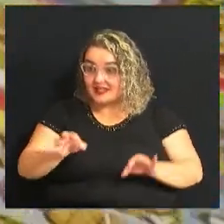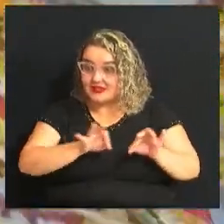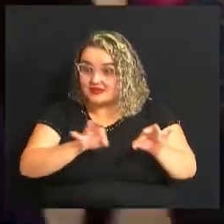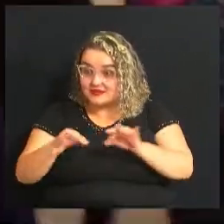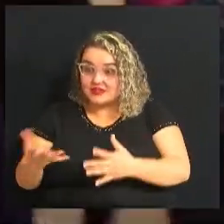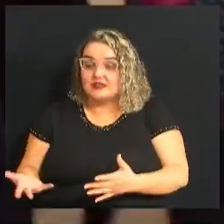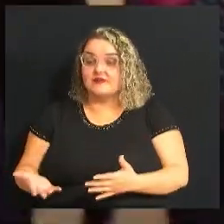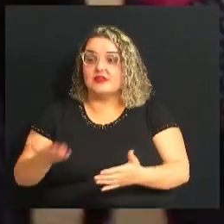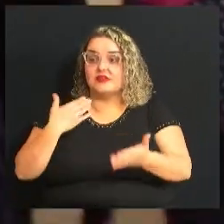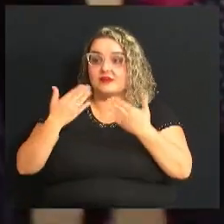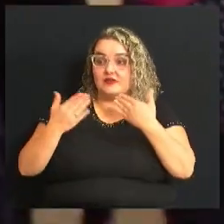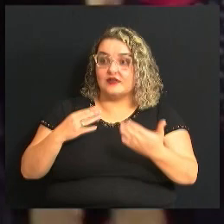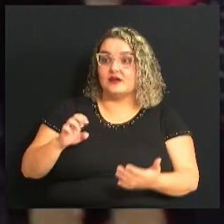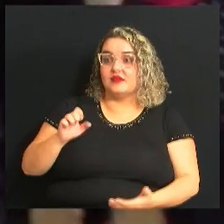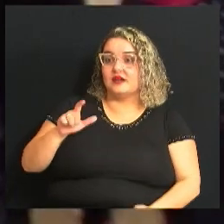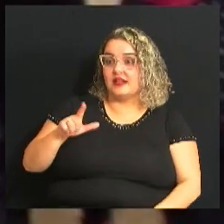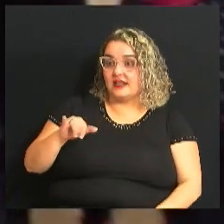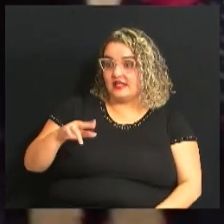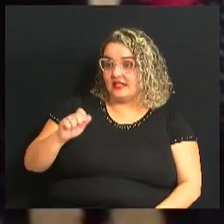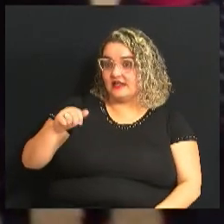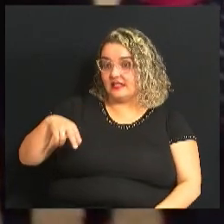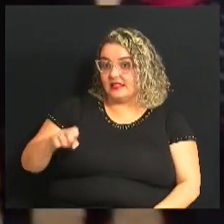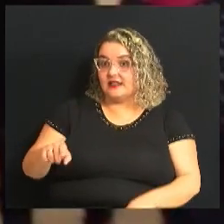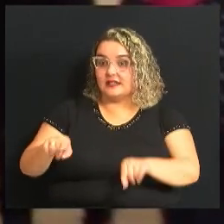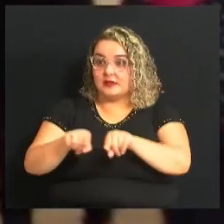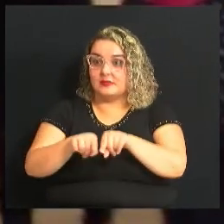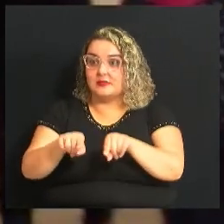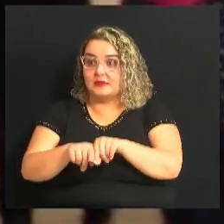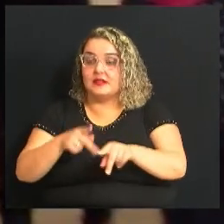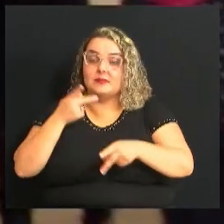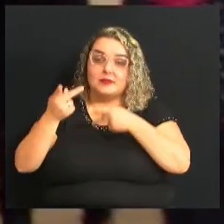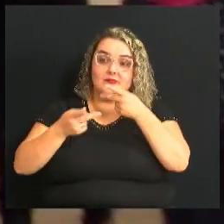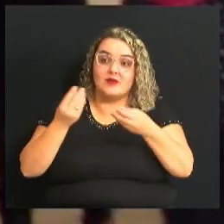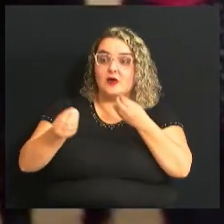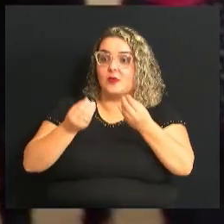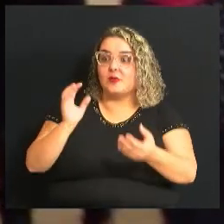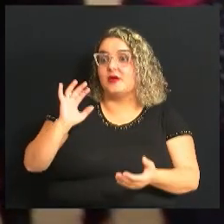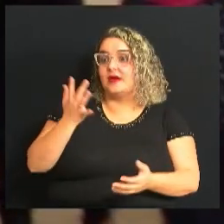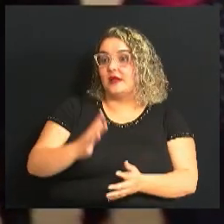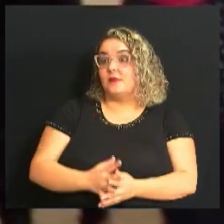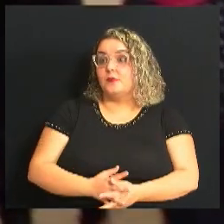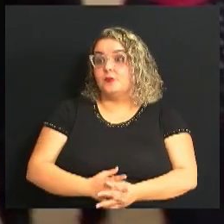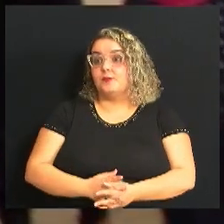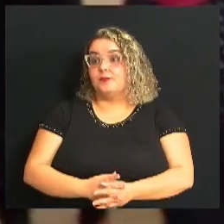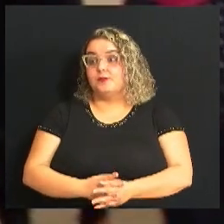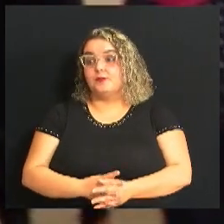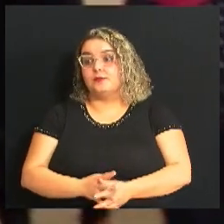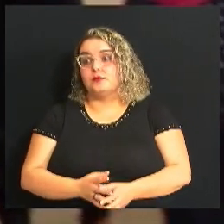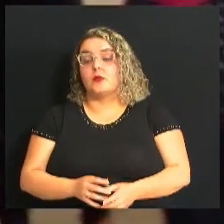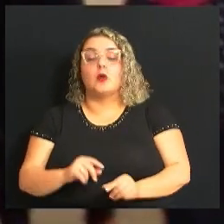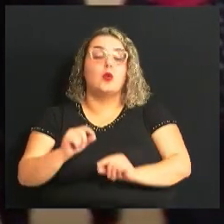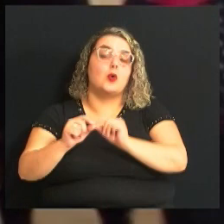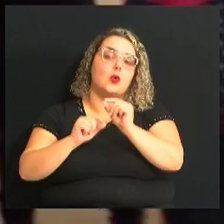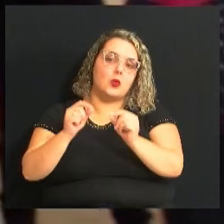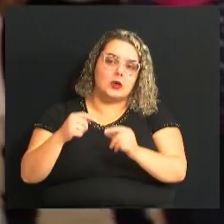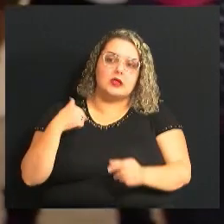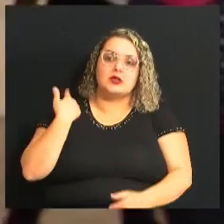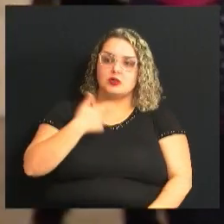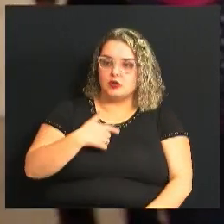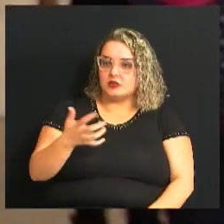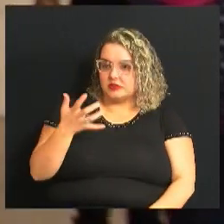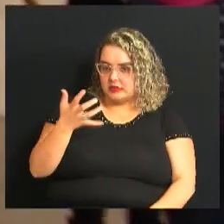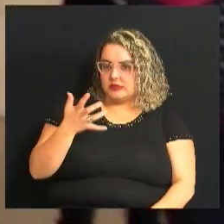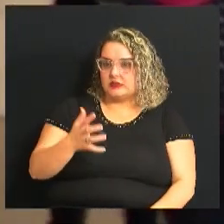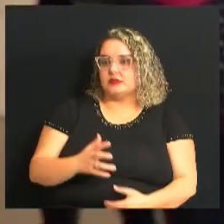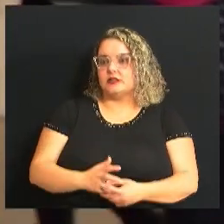vai conversar com a Eliane já aqui da casa, né? Para falar como que foi também. O que a gente gostaria, né,